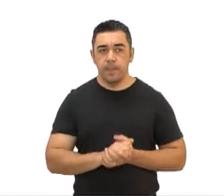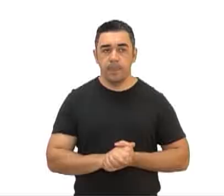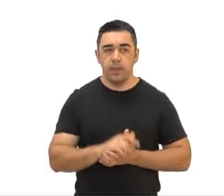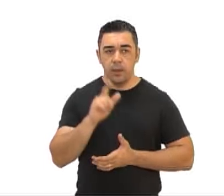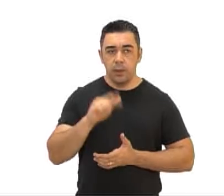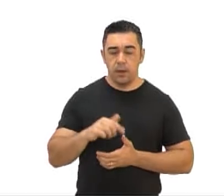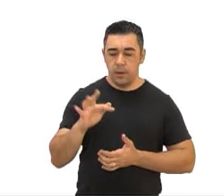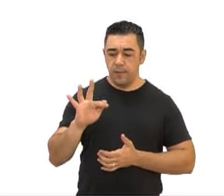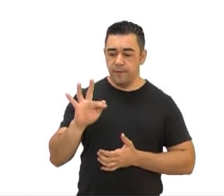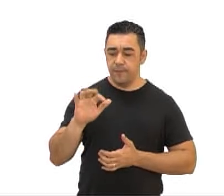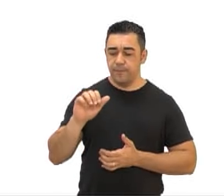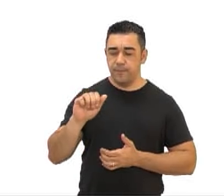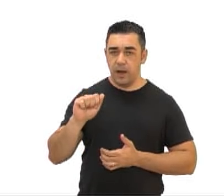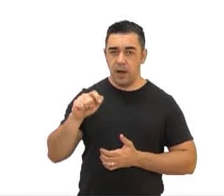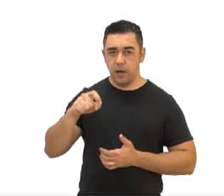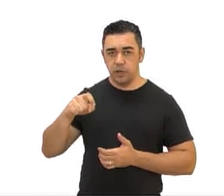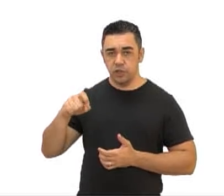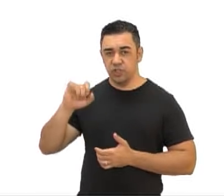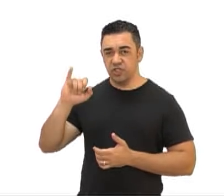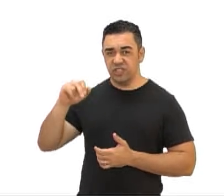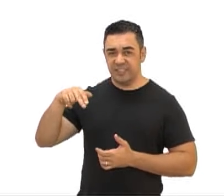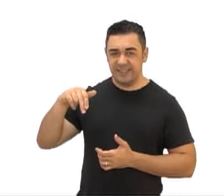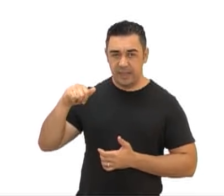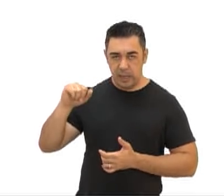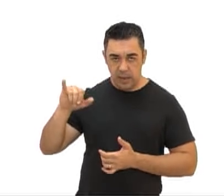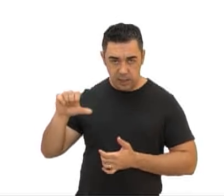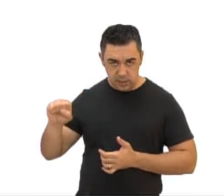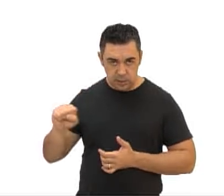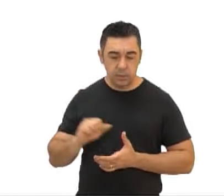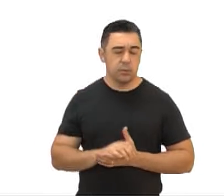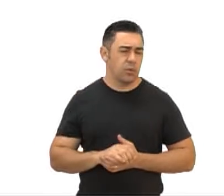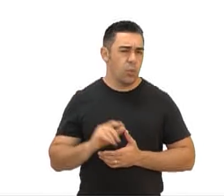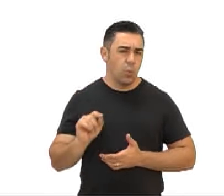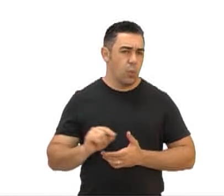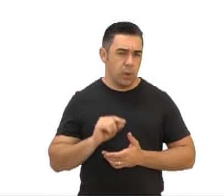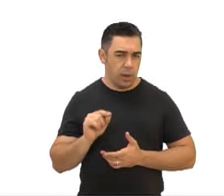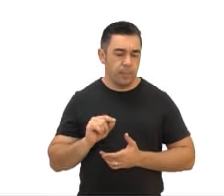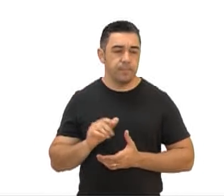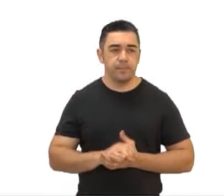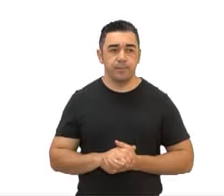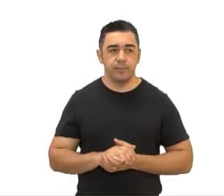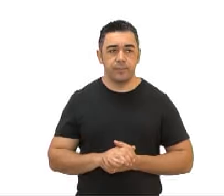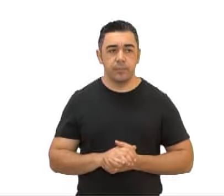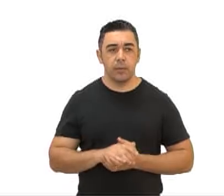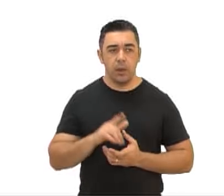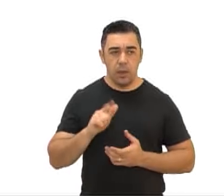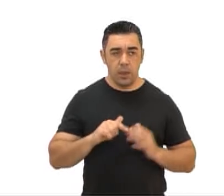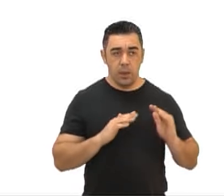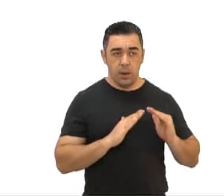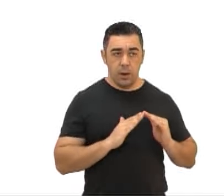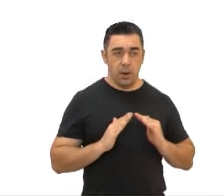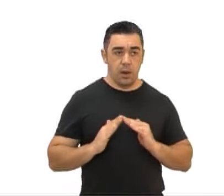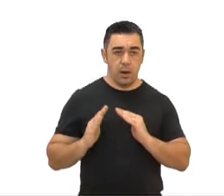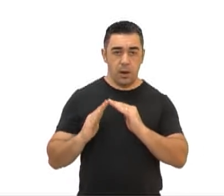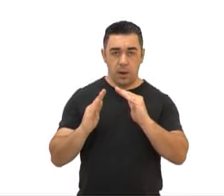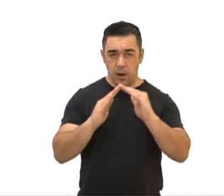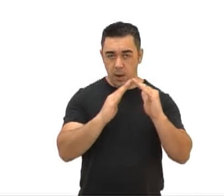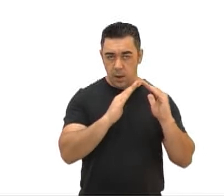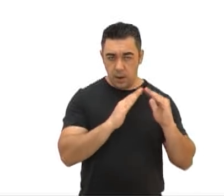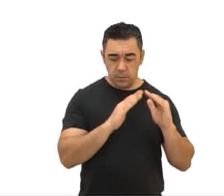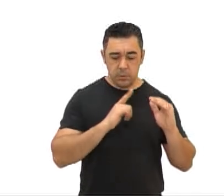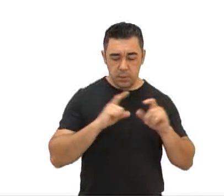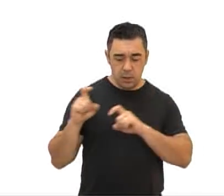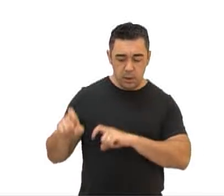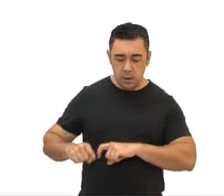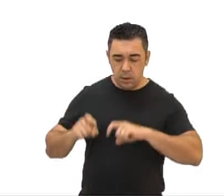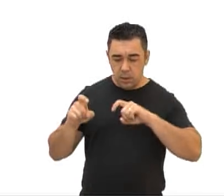os faxinais. Então, lembram lá as comunidades faxinalenses. Então, eles têm ali as casas, as hortas e a